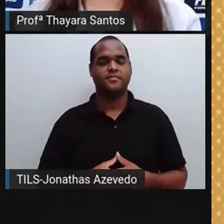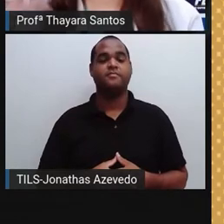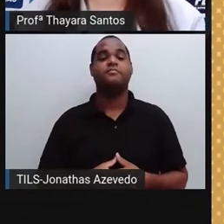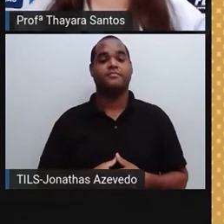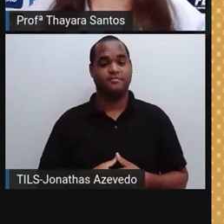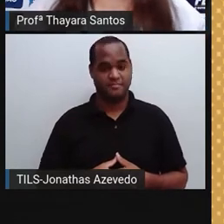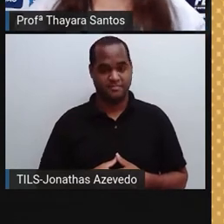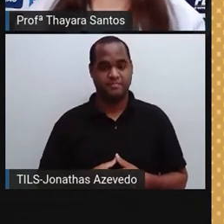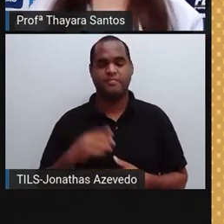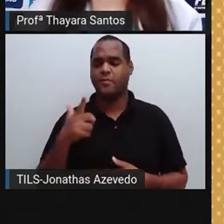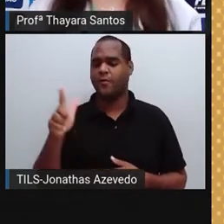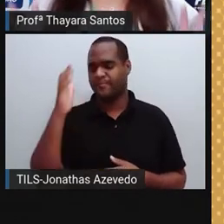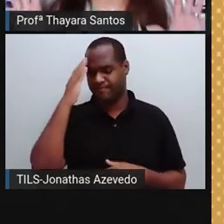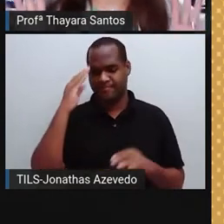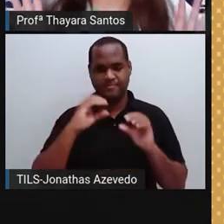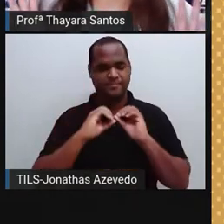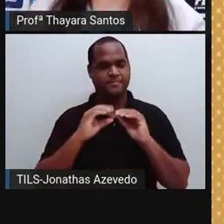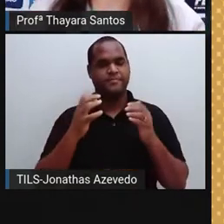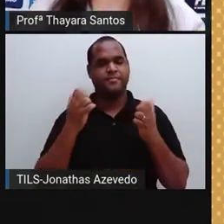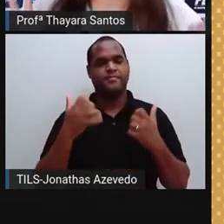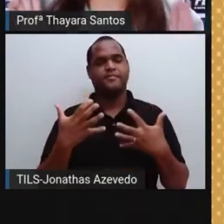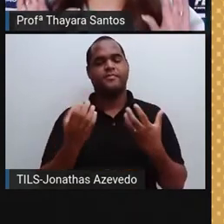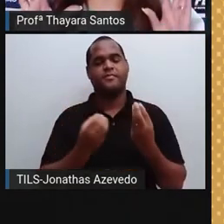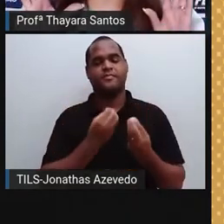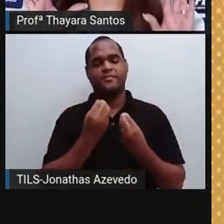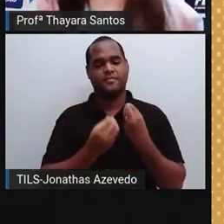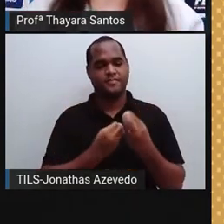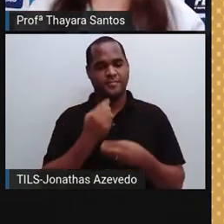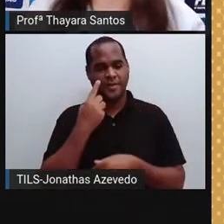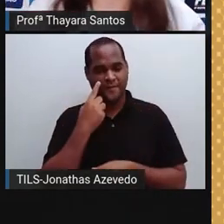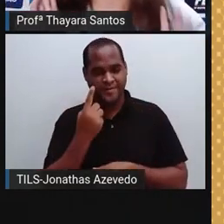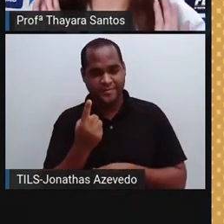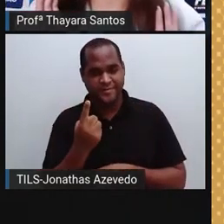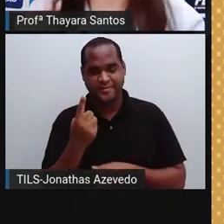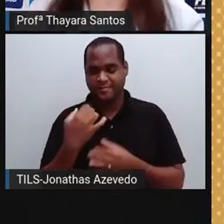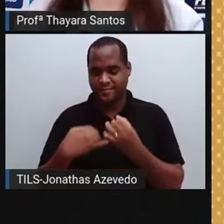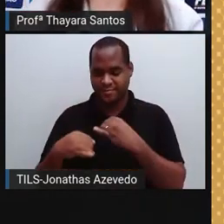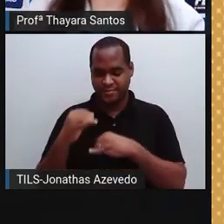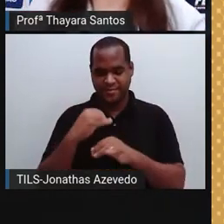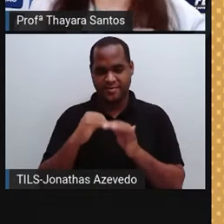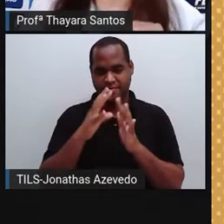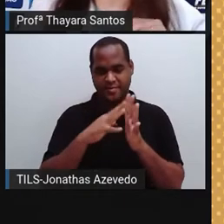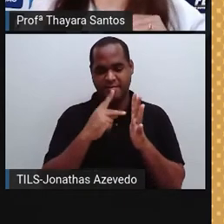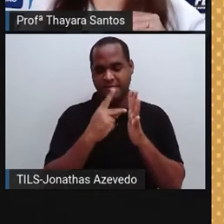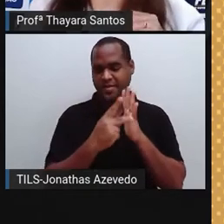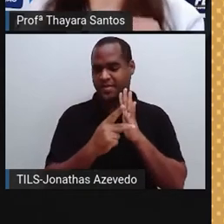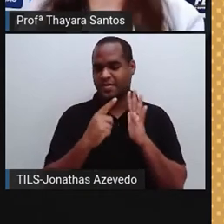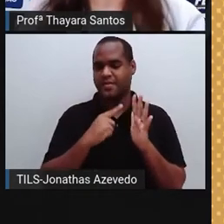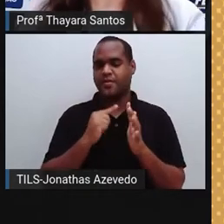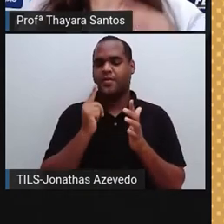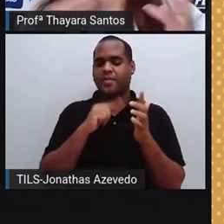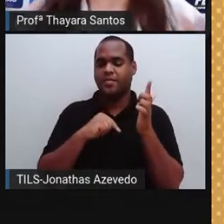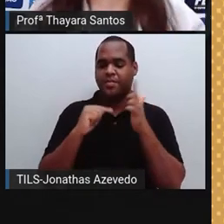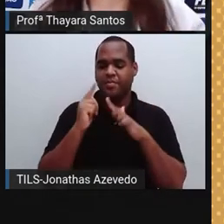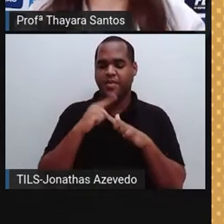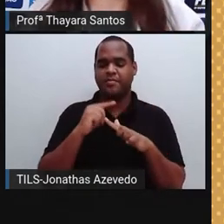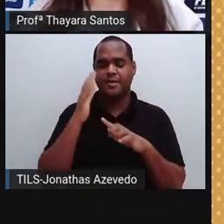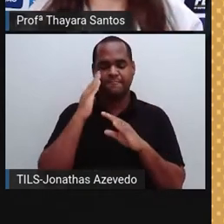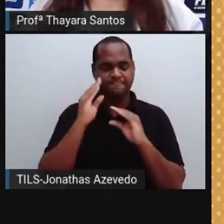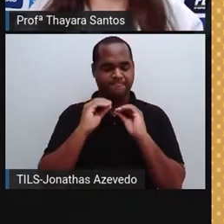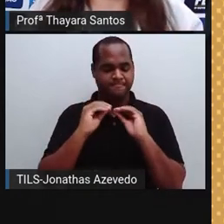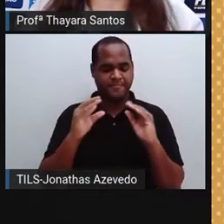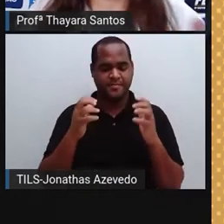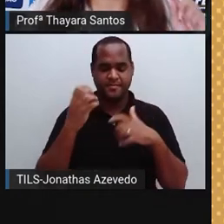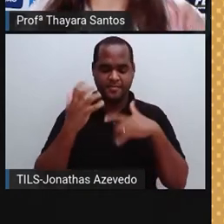Vamos lá entender isso. Então, só olhando para um elemento químico na tabela periódica, a gente já consegue descobrir um monte de